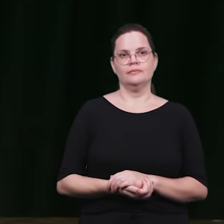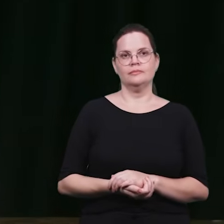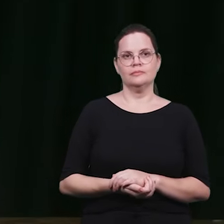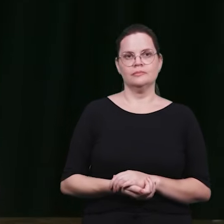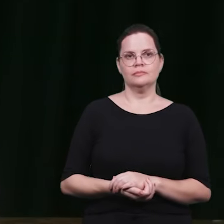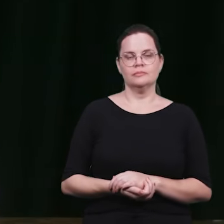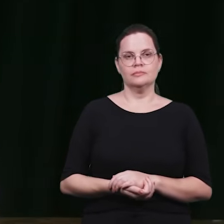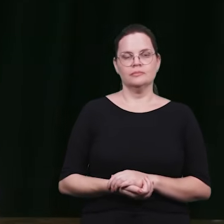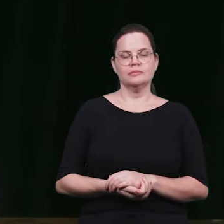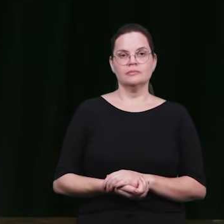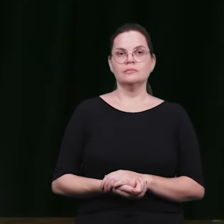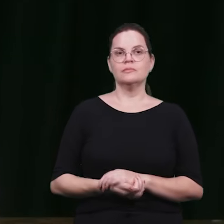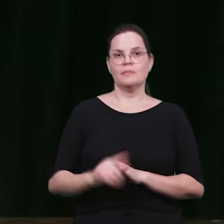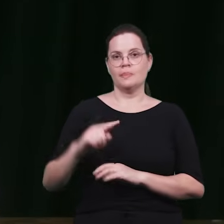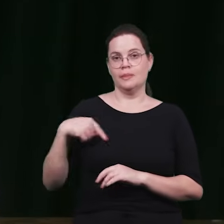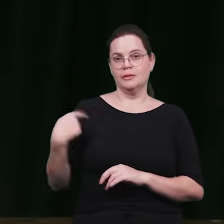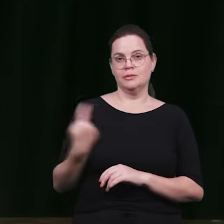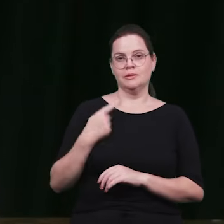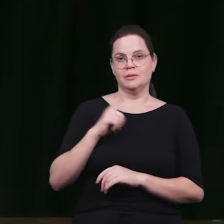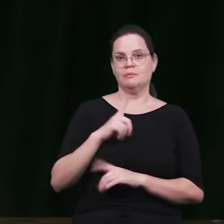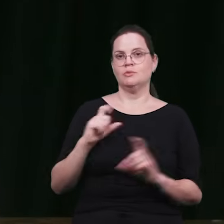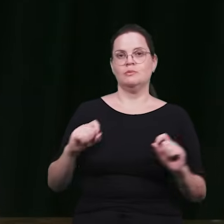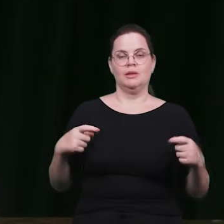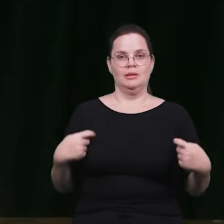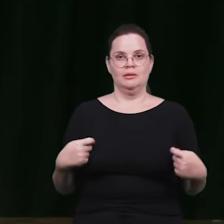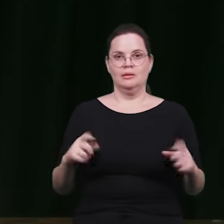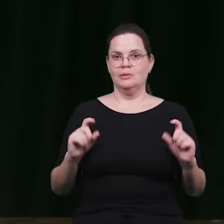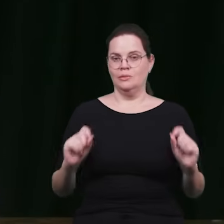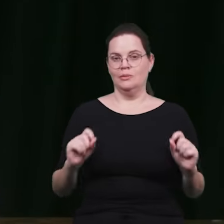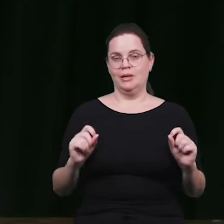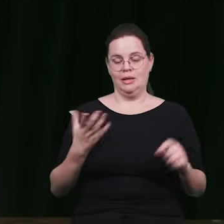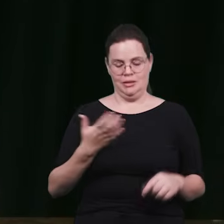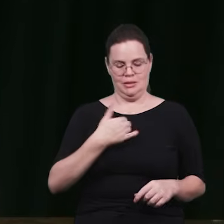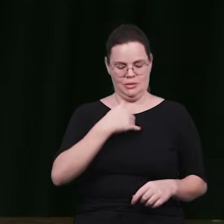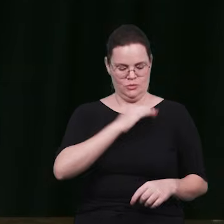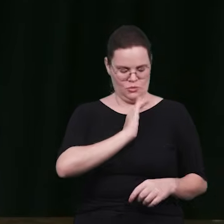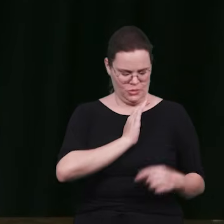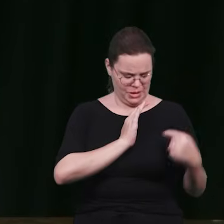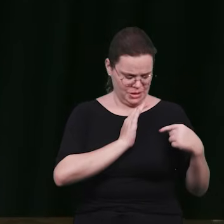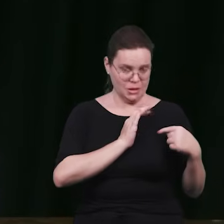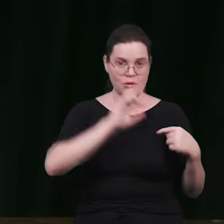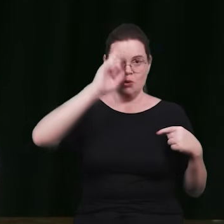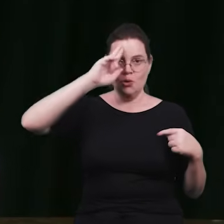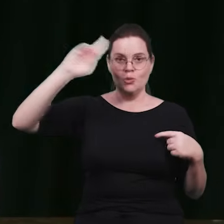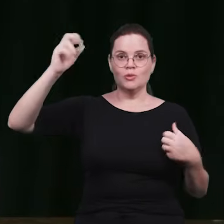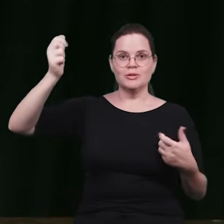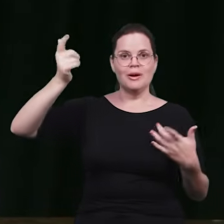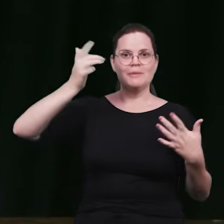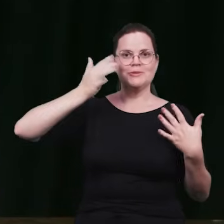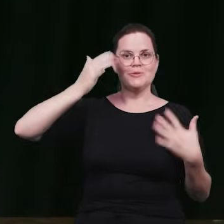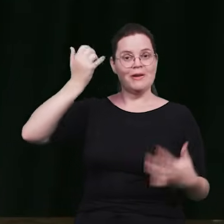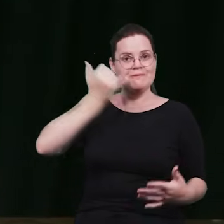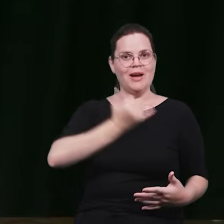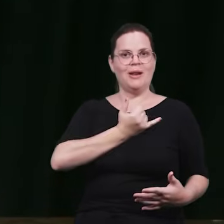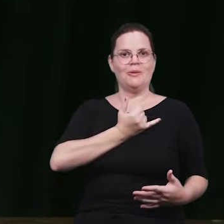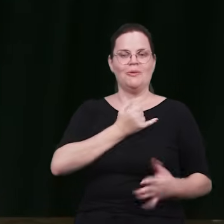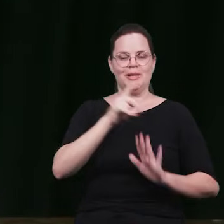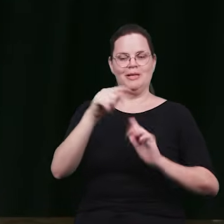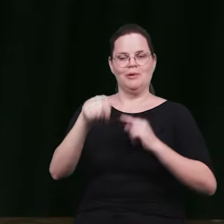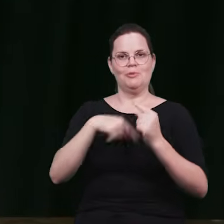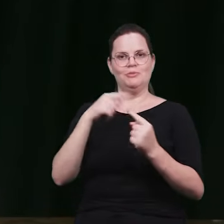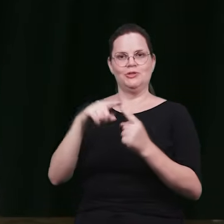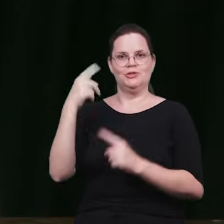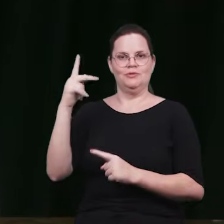Há uma necessidade daquilo que o Senhor colocou no nosso coração e que foi o propósito do Senhor Jesus. O Senhor Jesus, ele